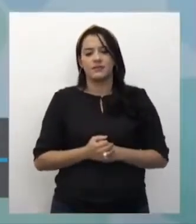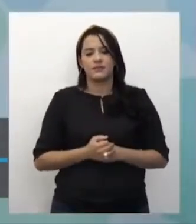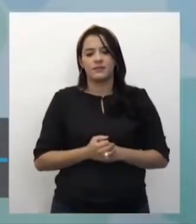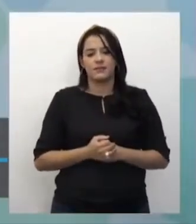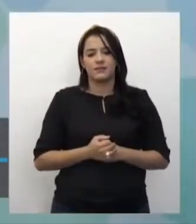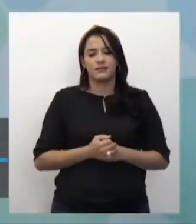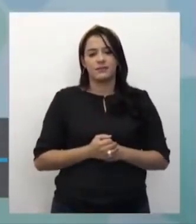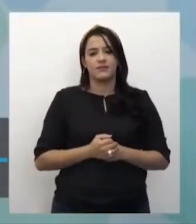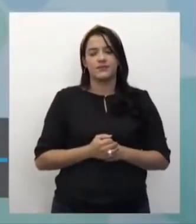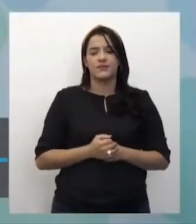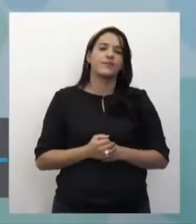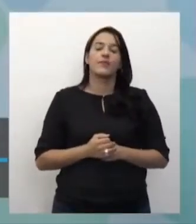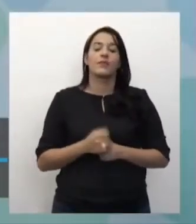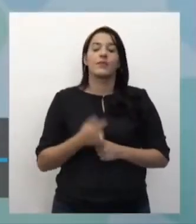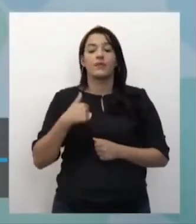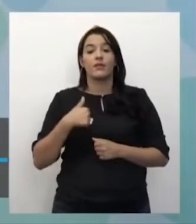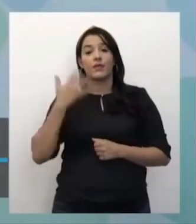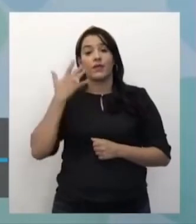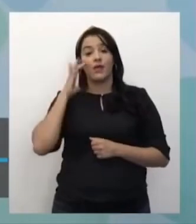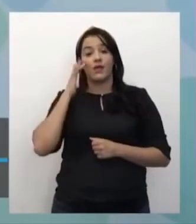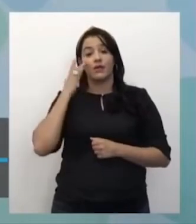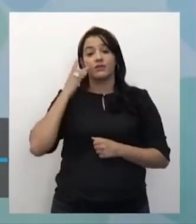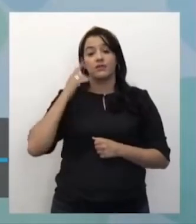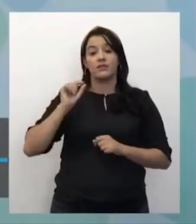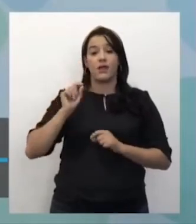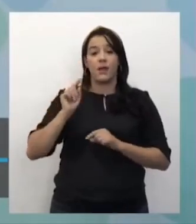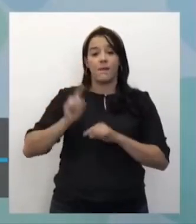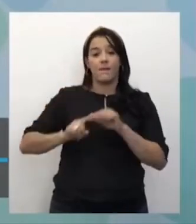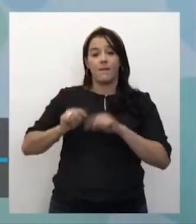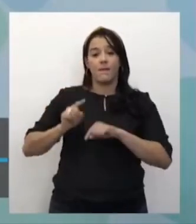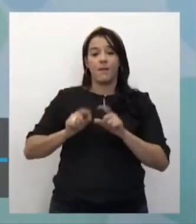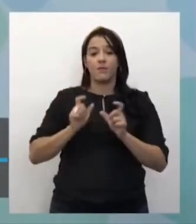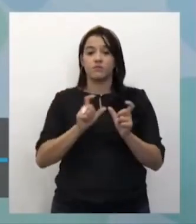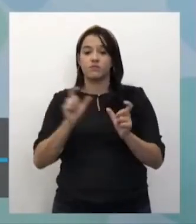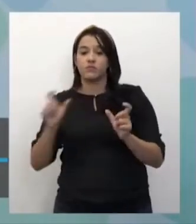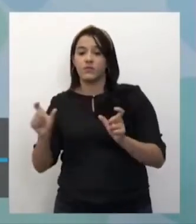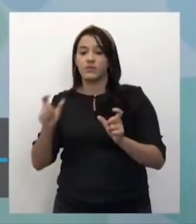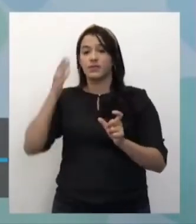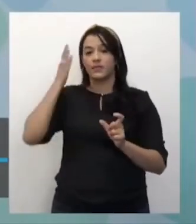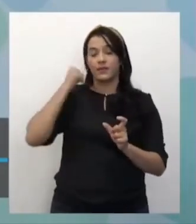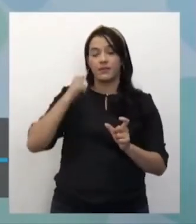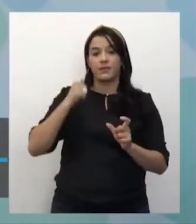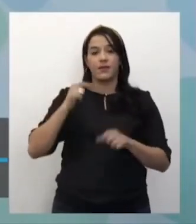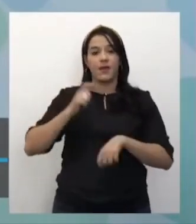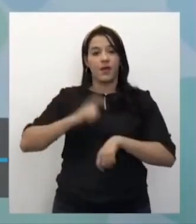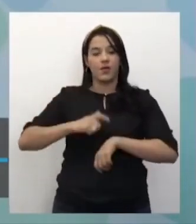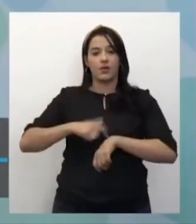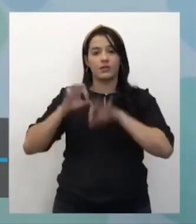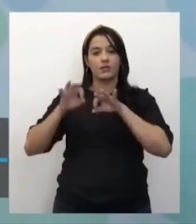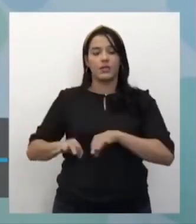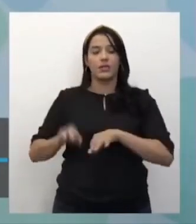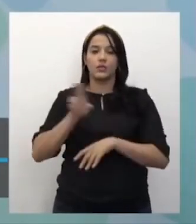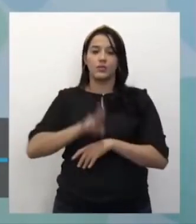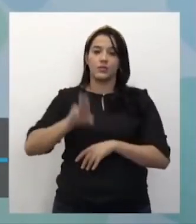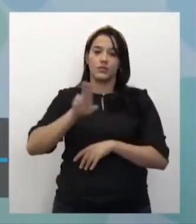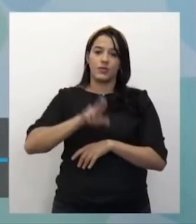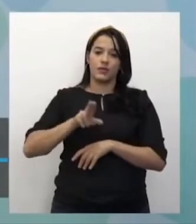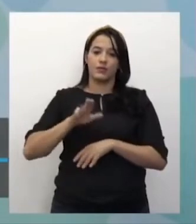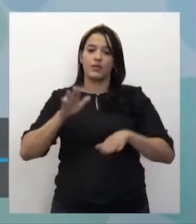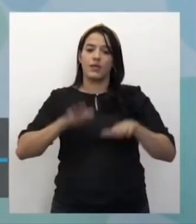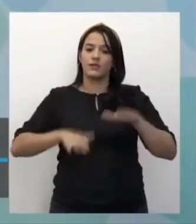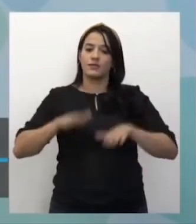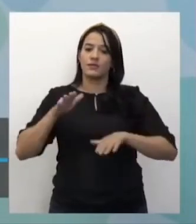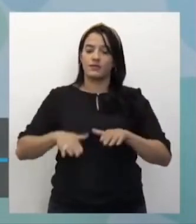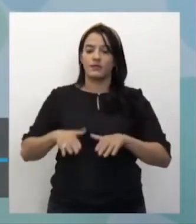que assim, essa questão da gíria, a gente tem que saber a hora de usar, né? Porque senão pode parecer uma falta